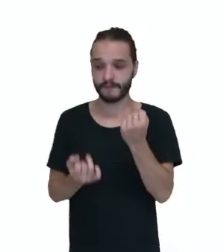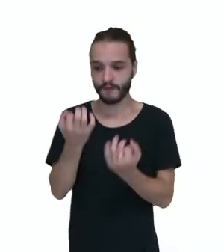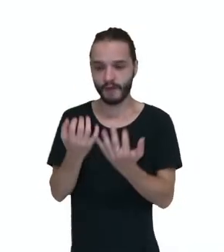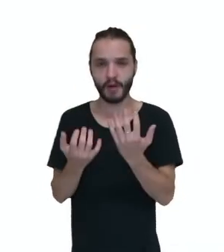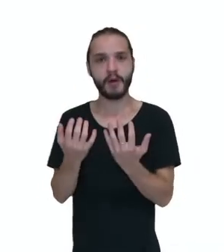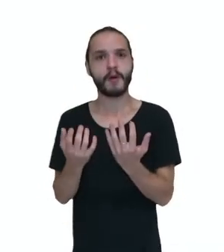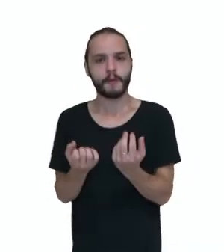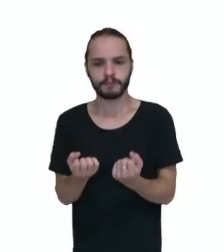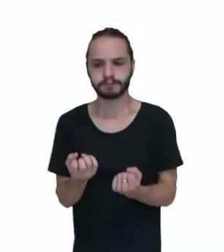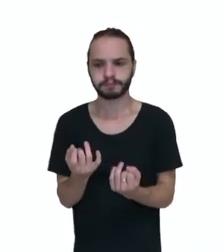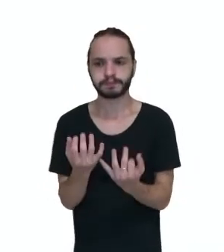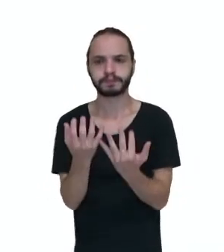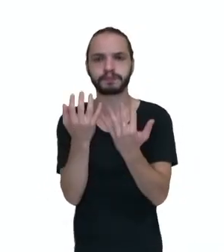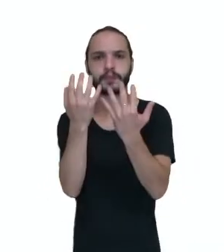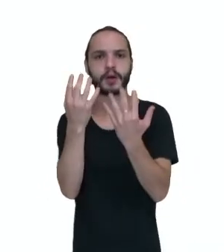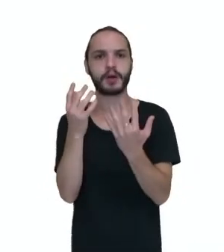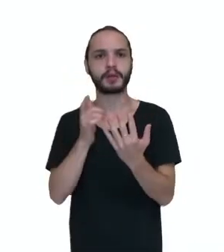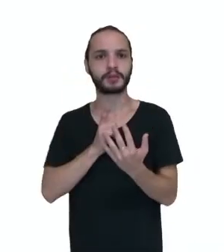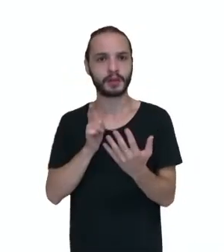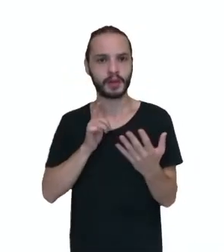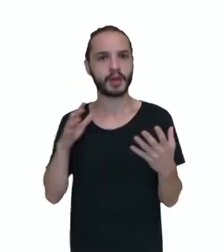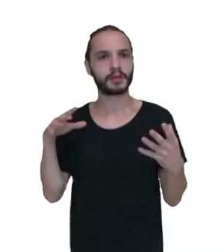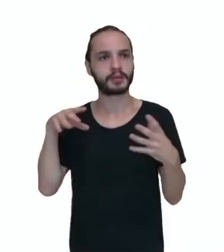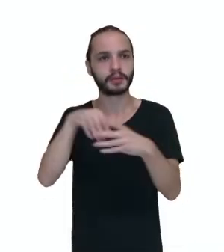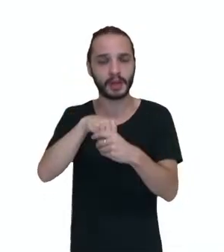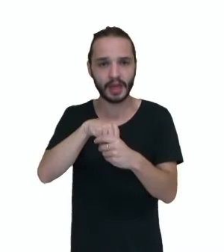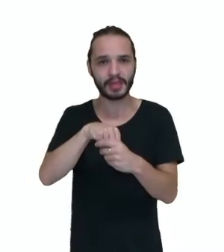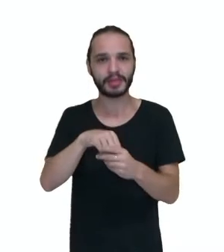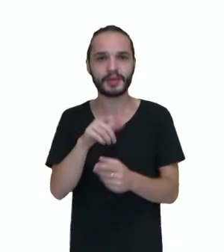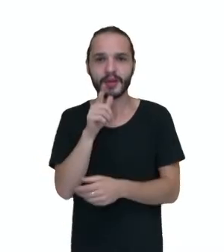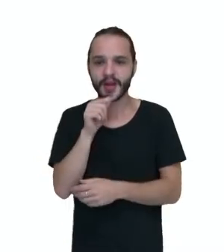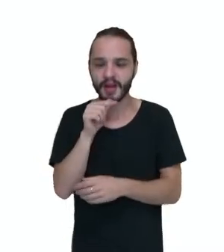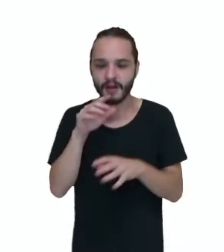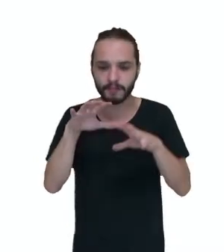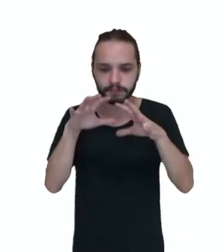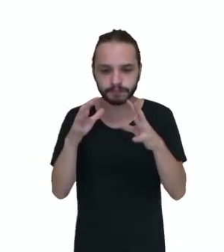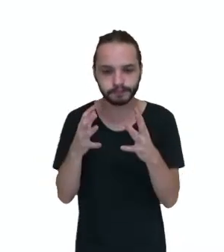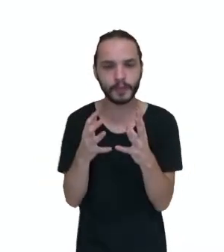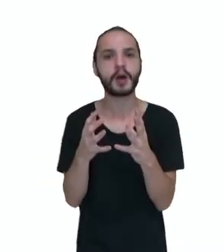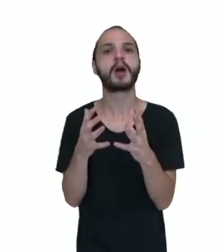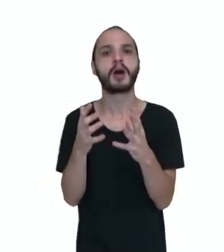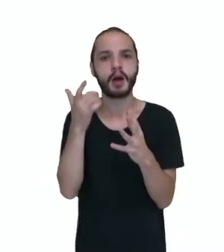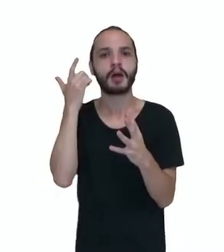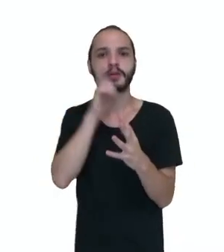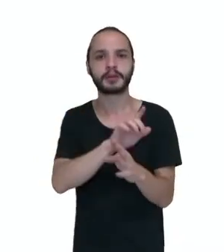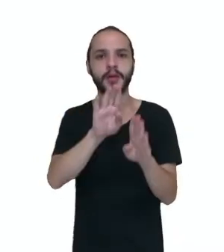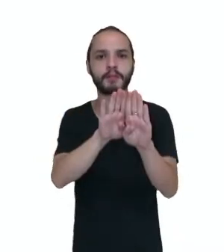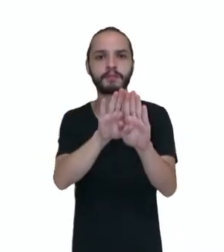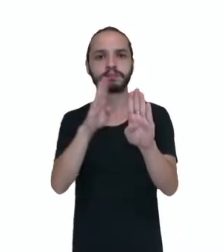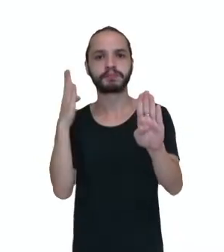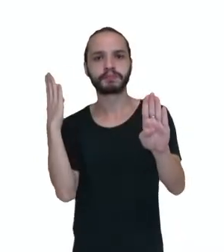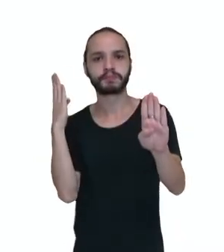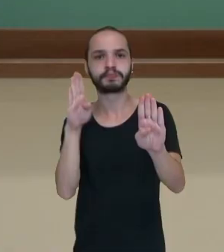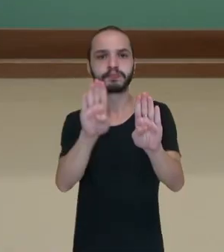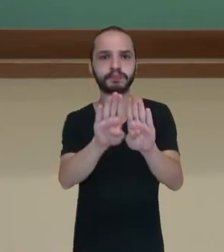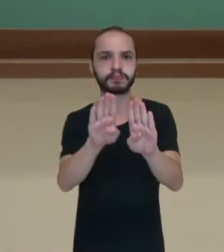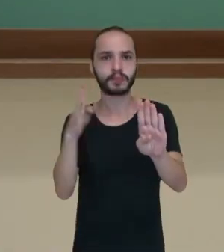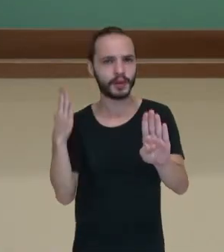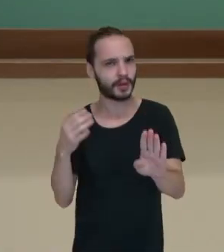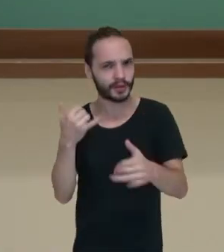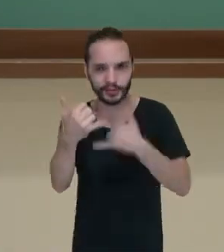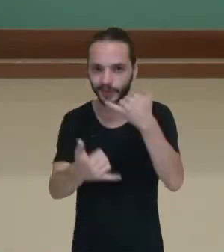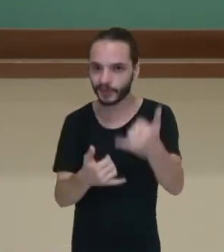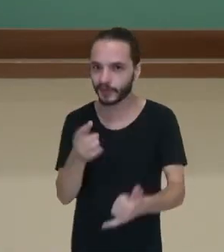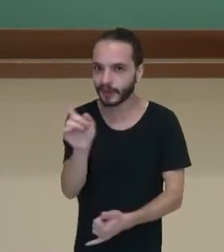emitia gases e aquecia o interior do recipiente, que nessa mudança abria e fechava a porta. Então veja, eu não estou brincando